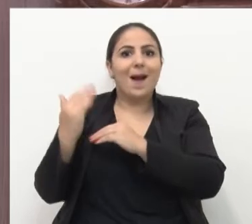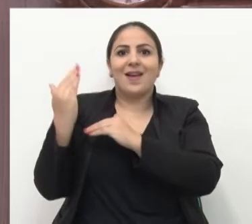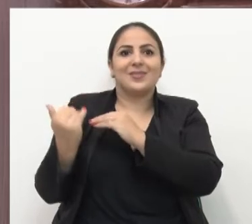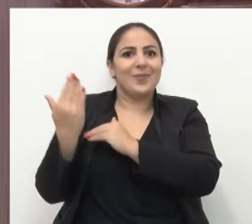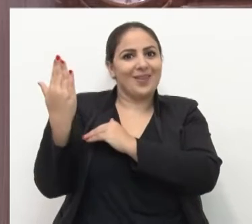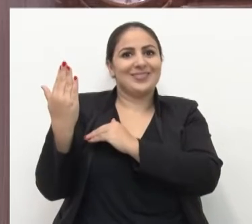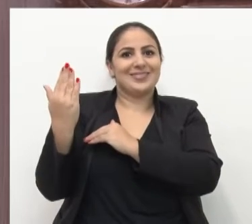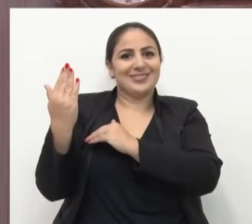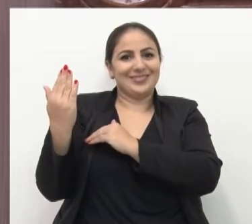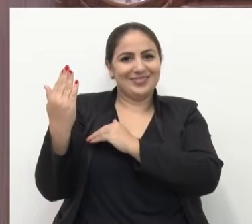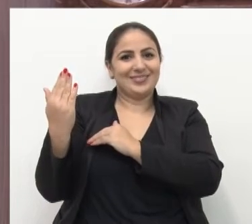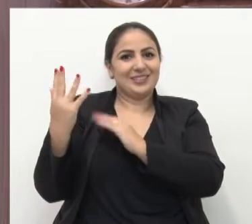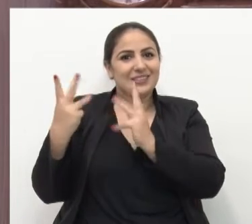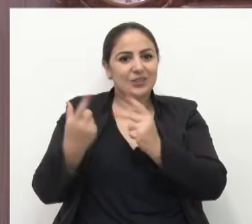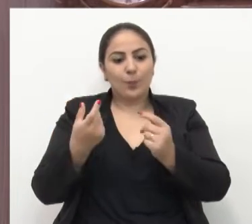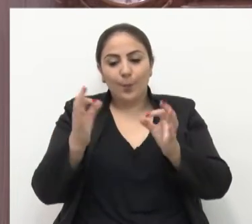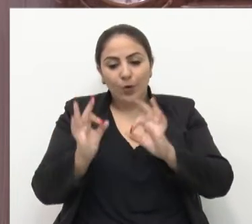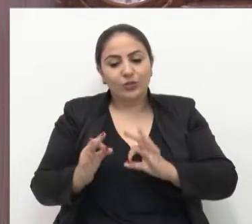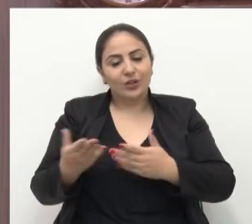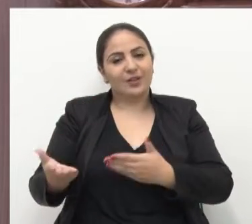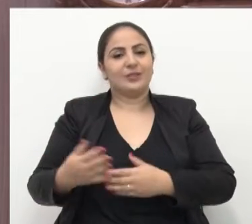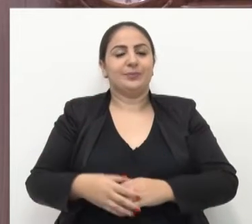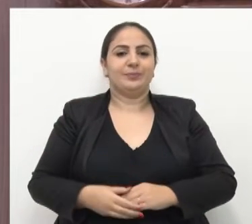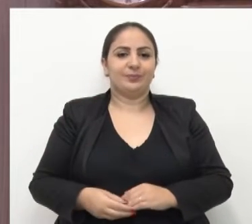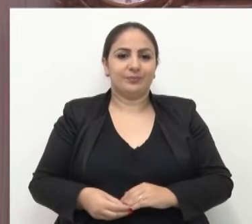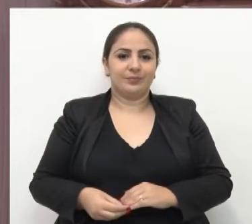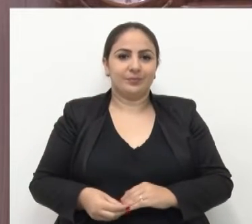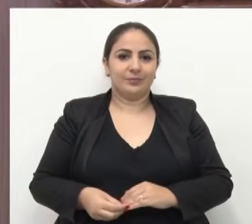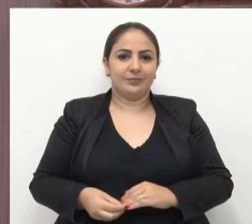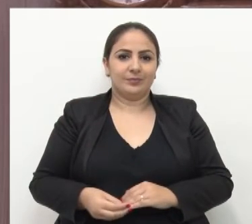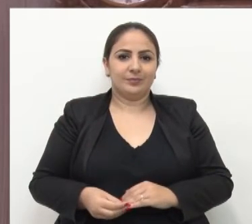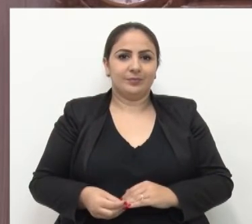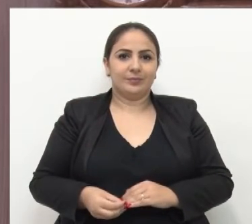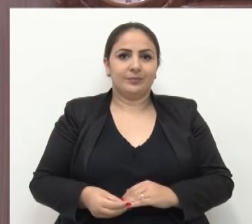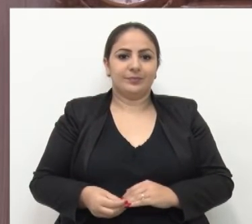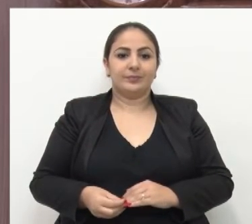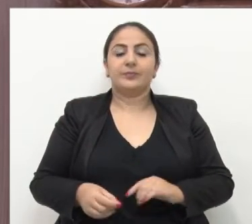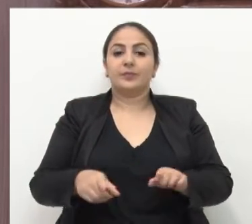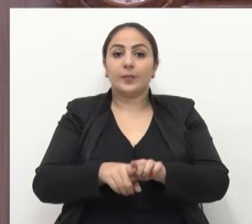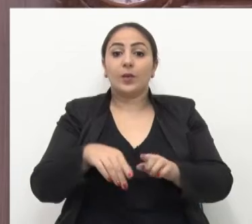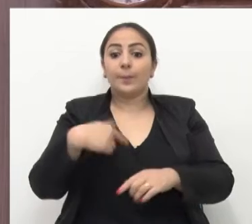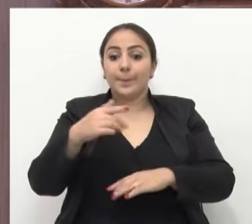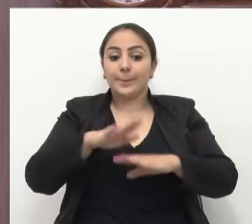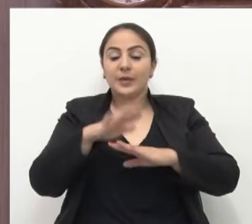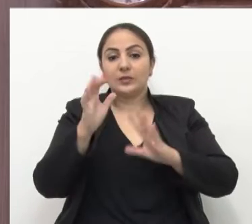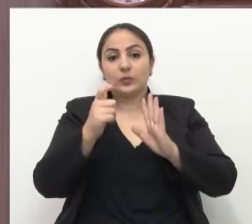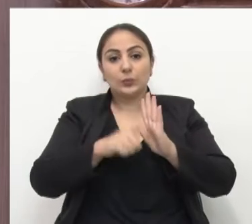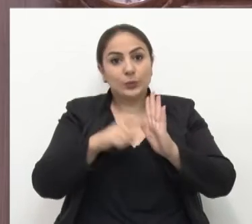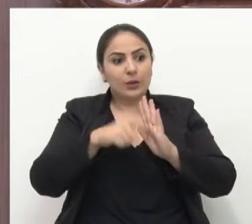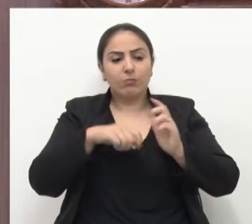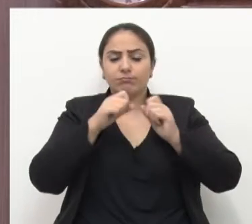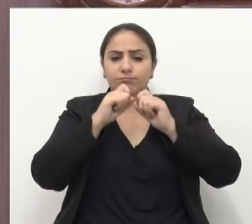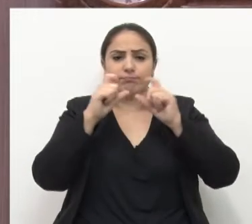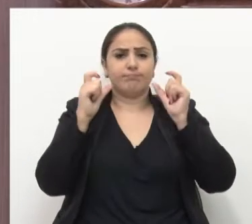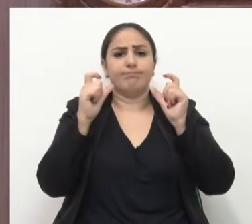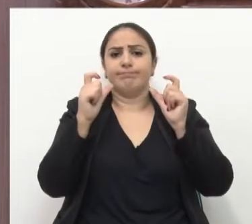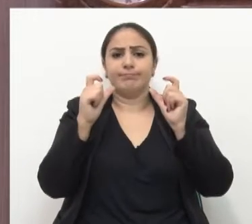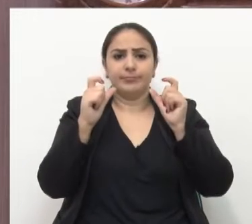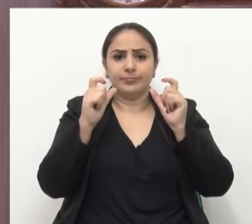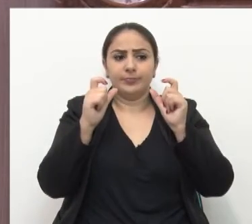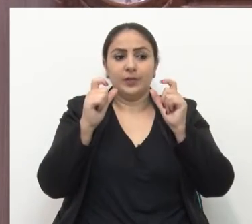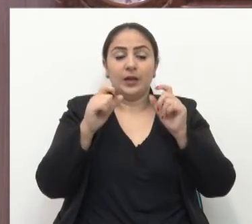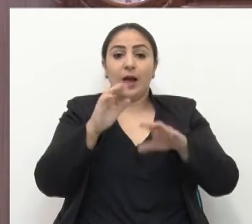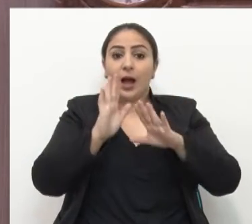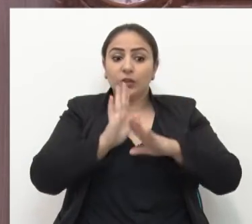do que poderia ser destinado para esses projetos e ainda um outro dado que é mais alarmante ainda